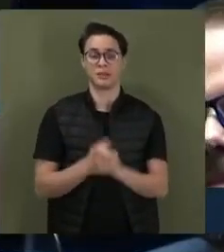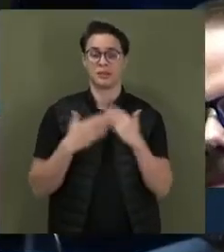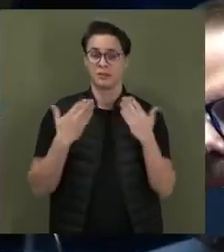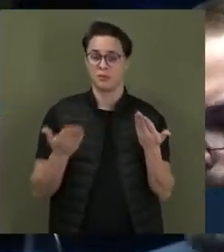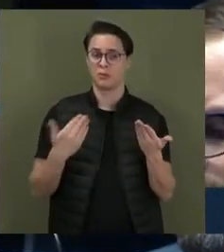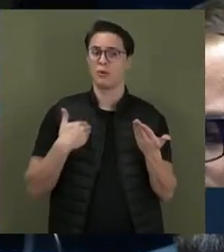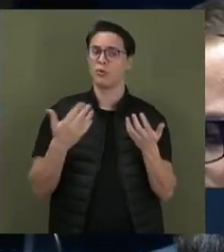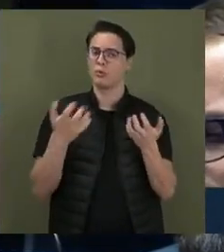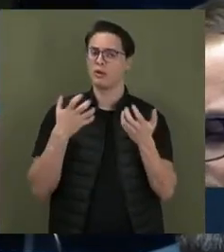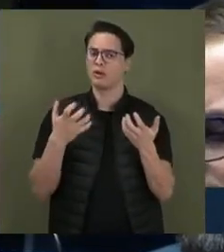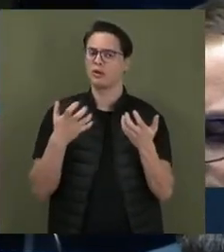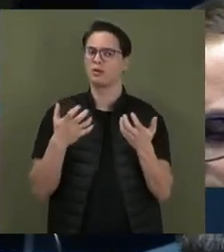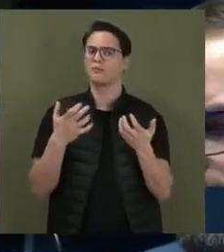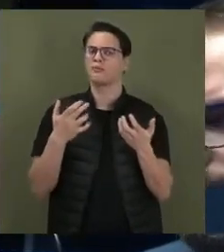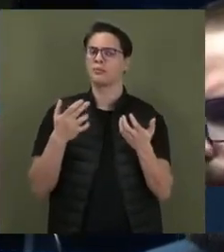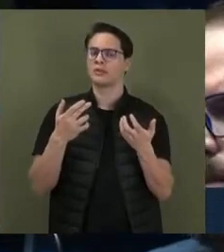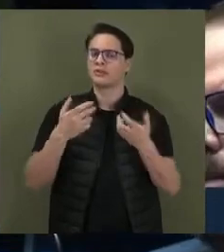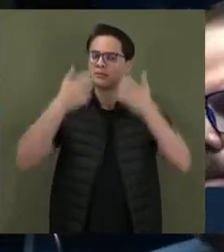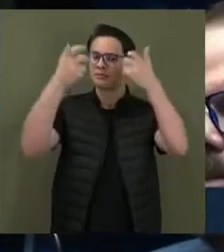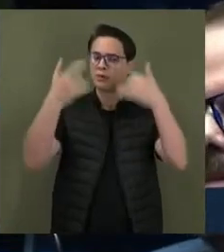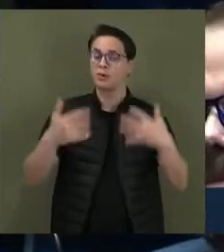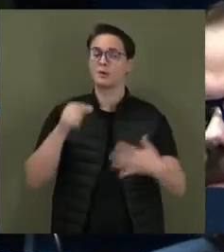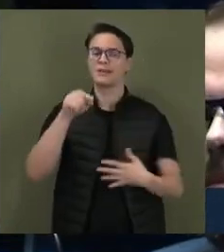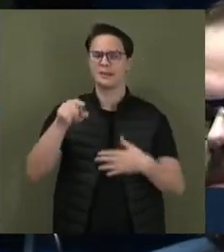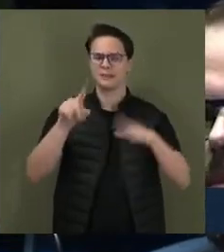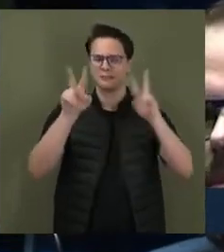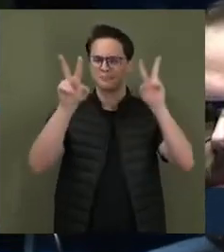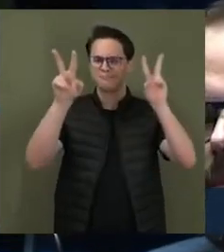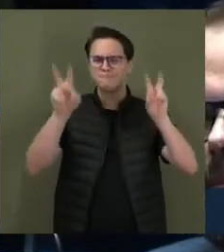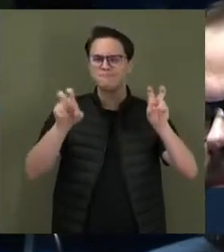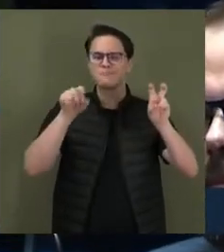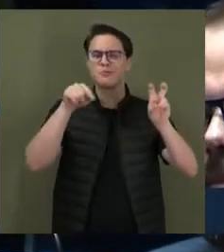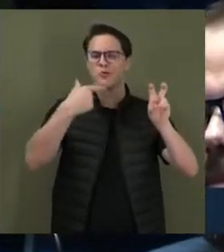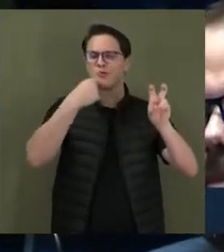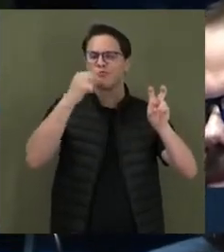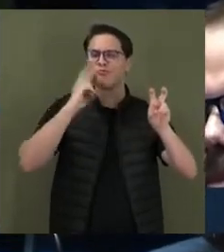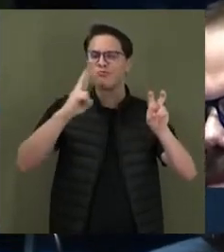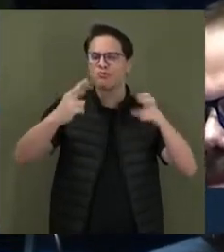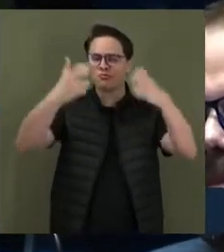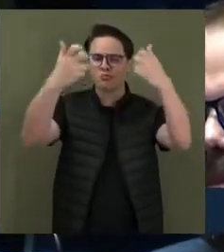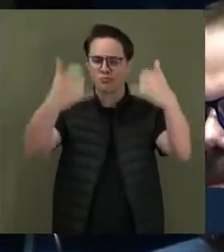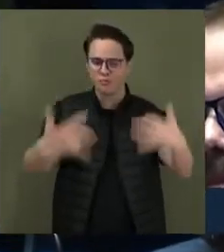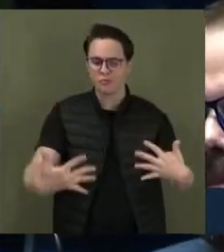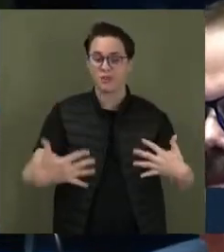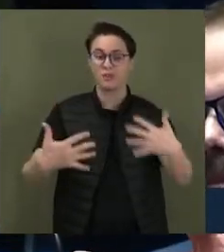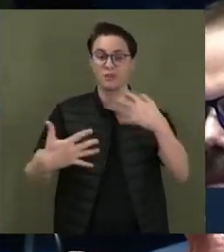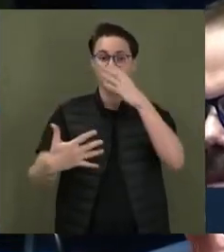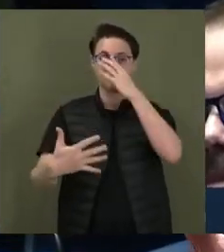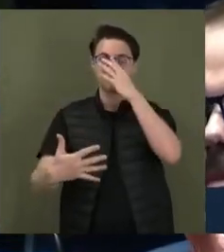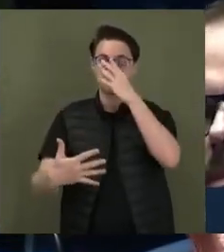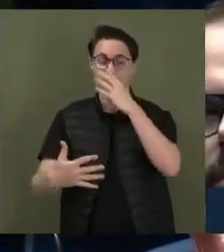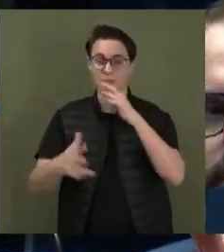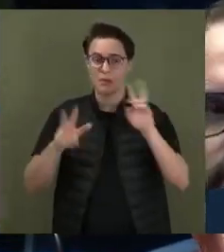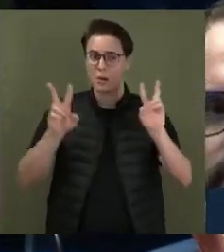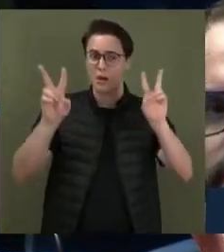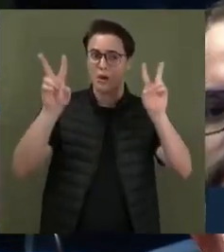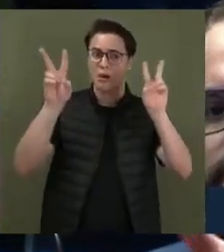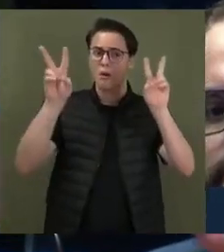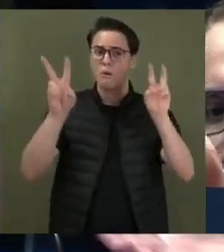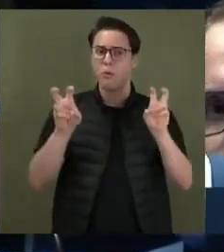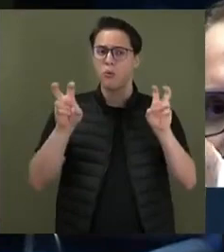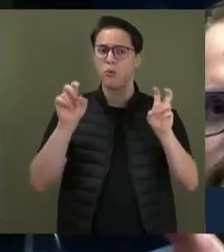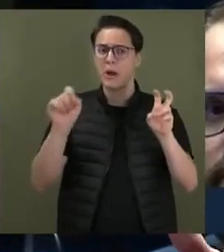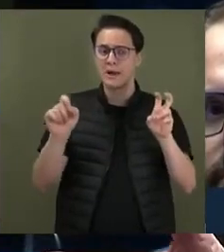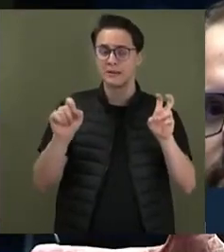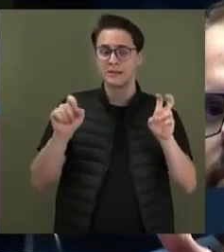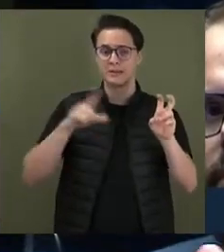só lhe dizer que este assunto que Vossa Excelência traz aqui à baila é um assunto da